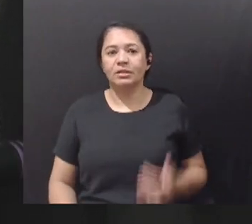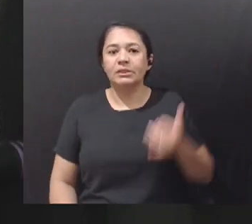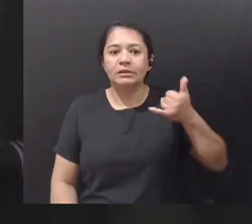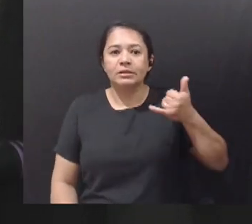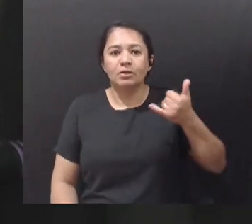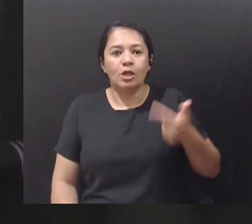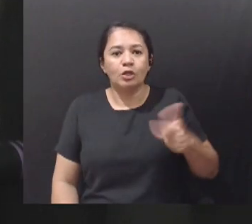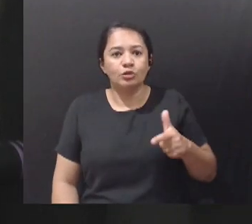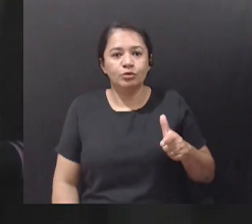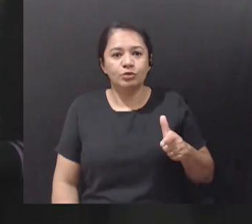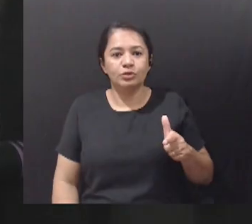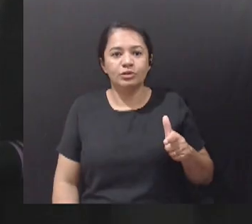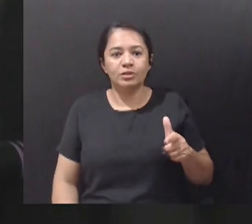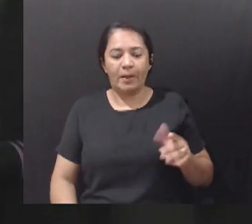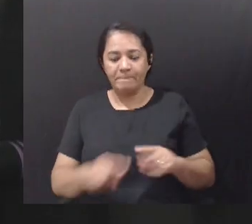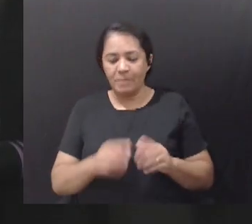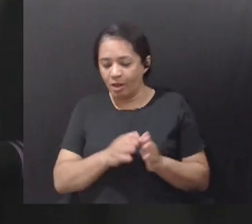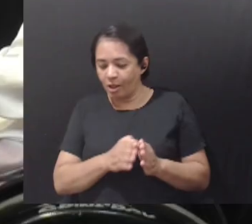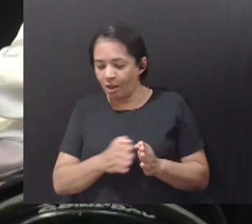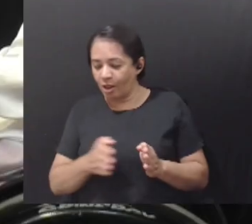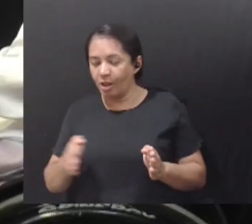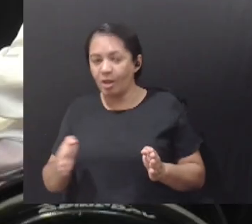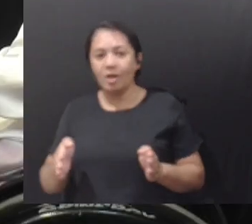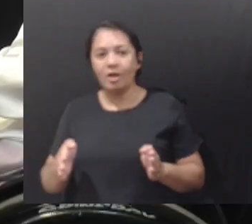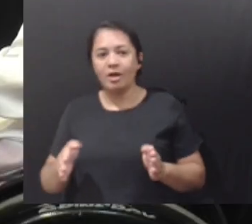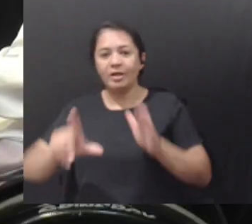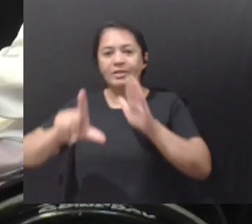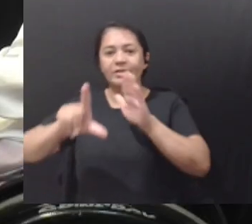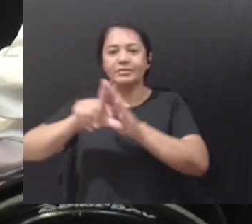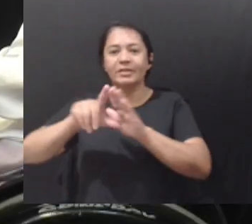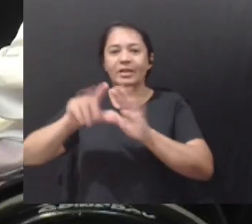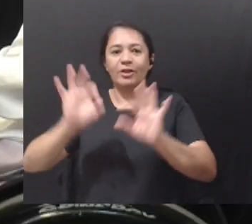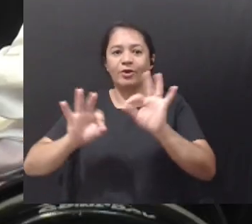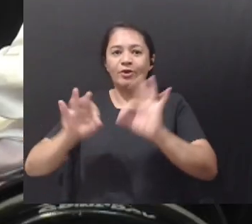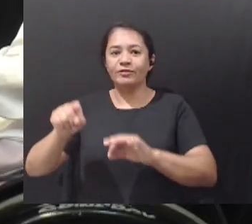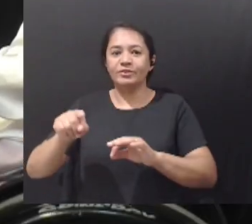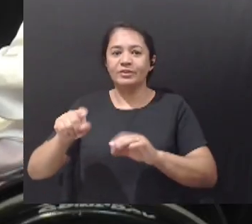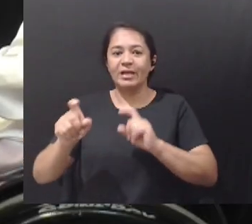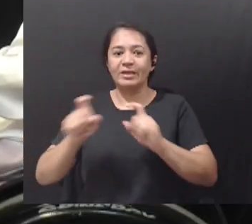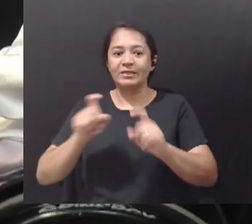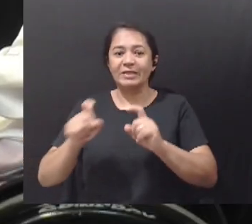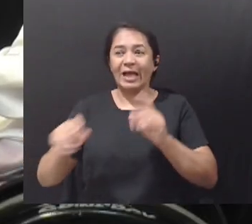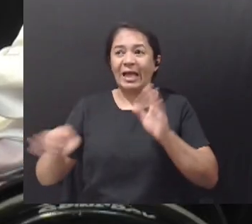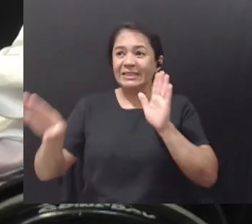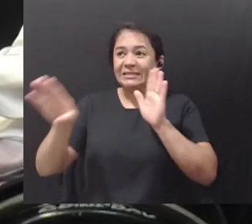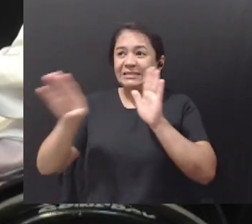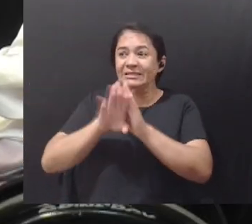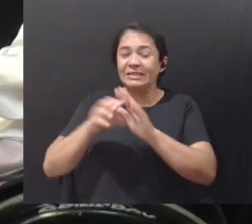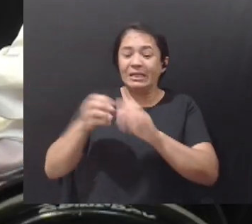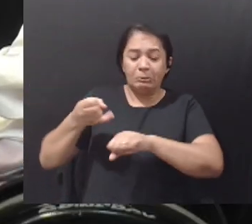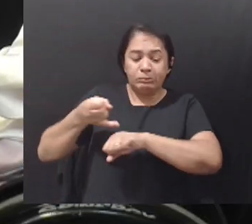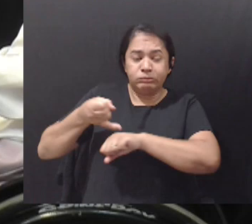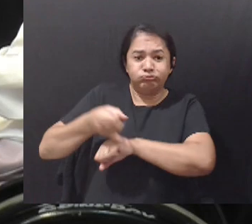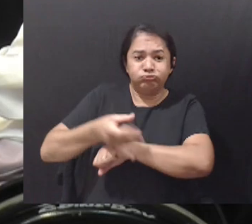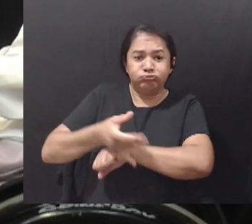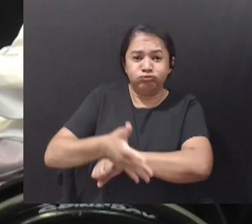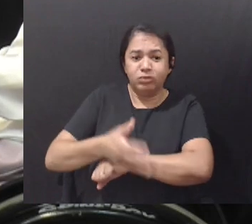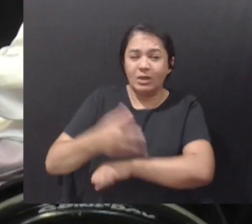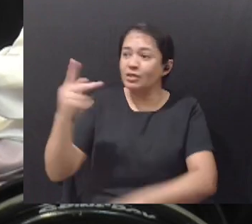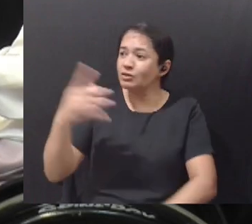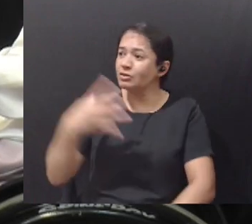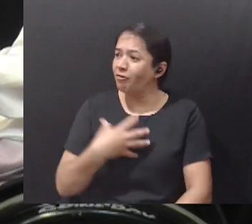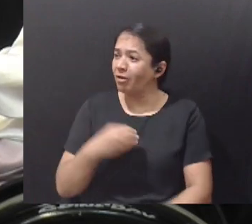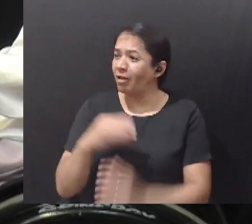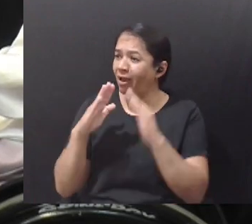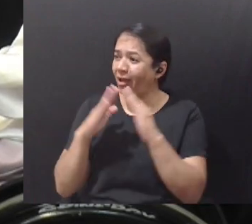período, inclusive, da lei orgânica, vocês tinham reuniões até tarde. Madrugadas. E seu filho em casa, e você